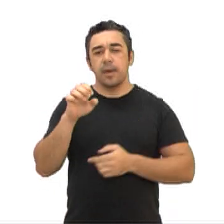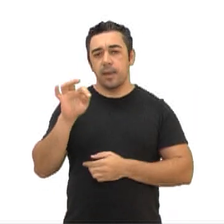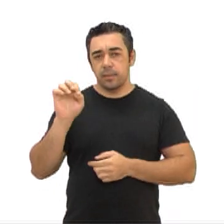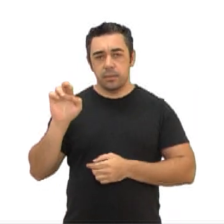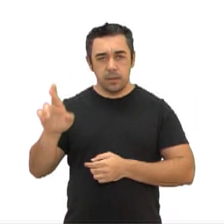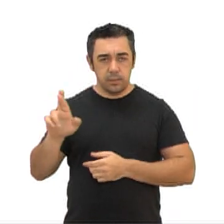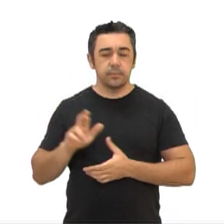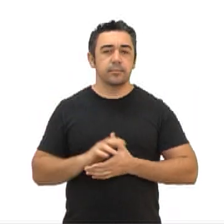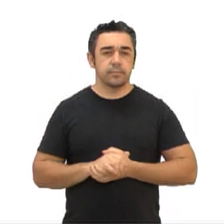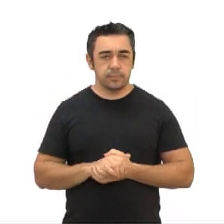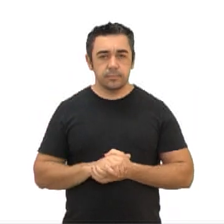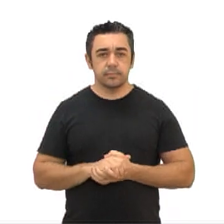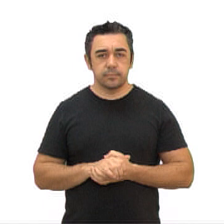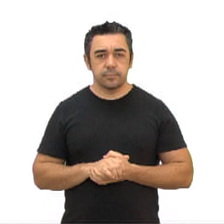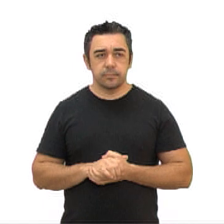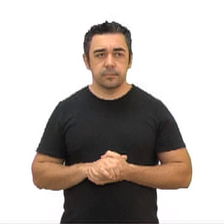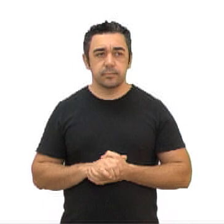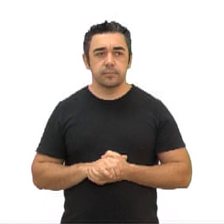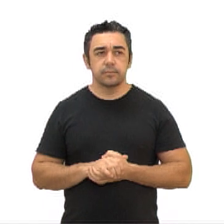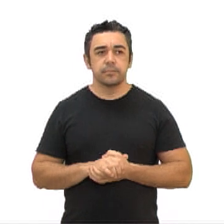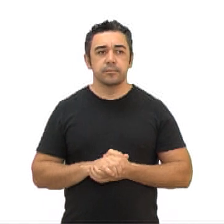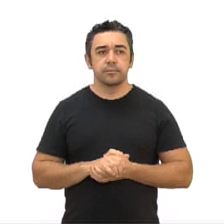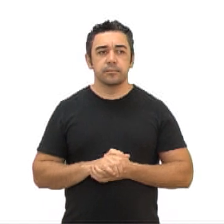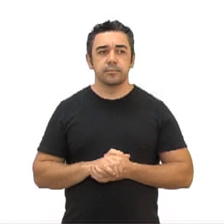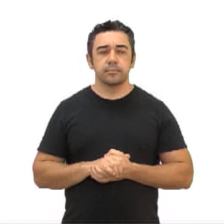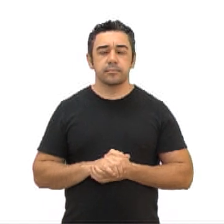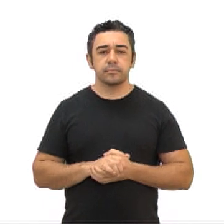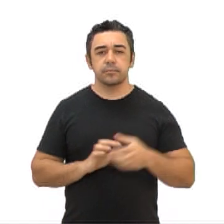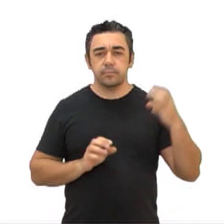Sensacional. A função éter.